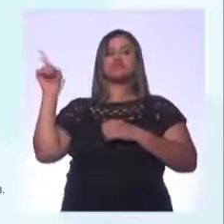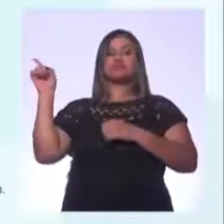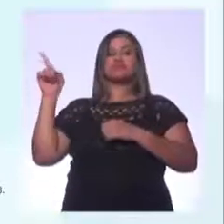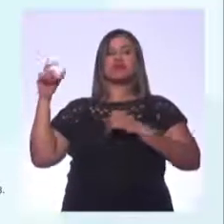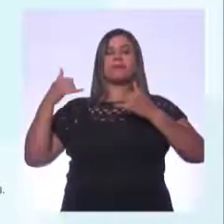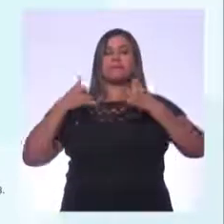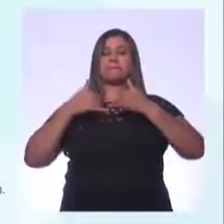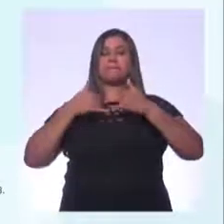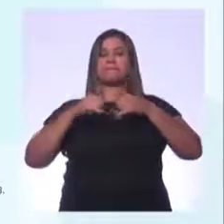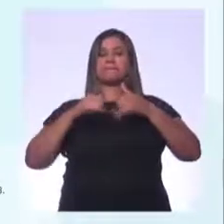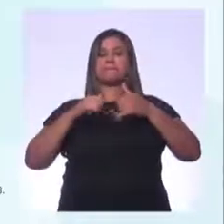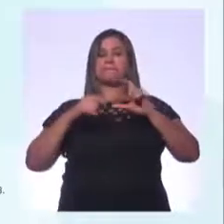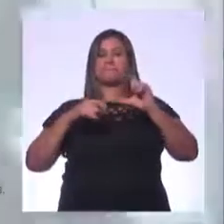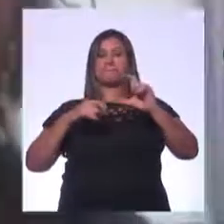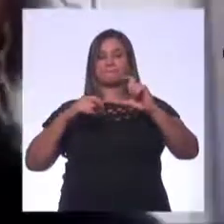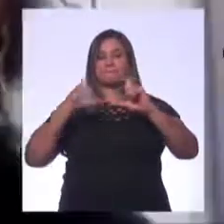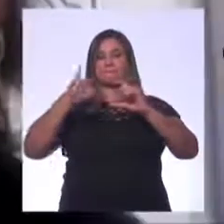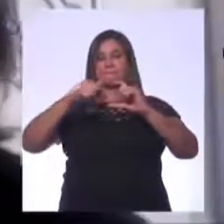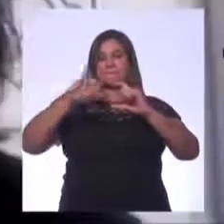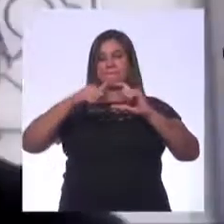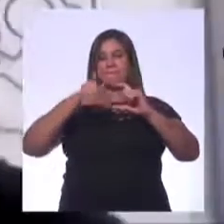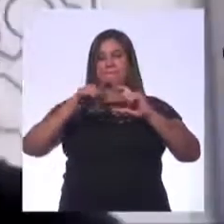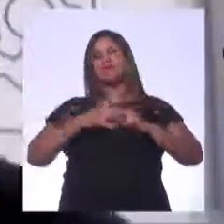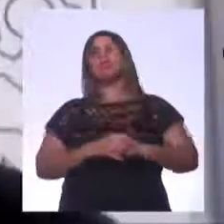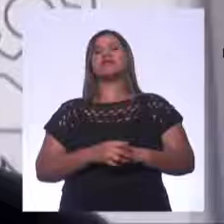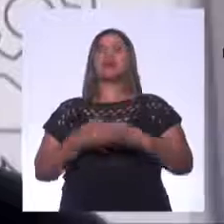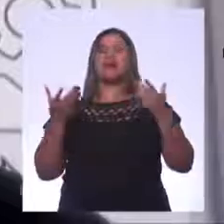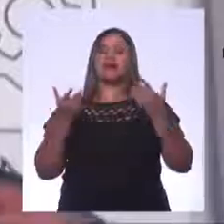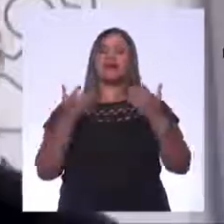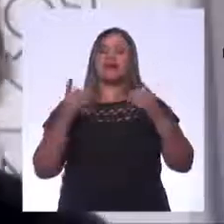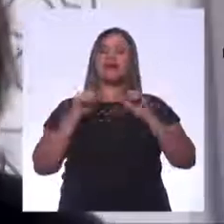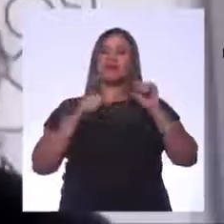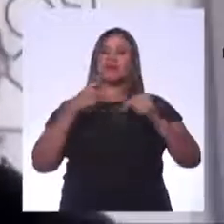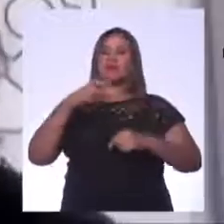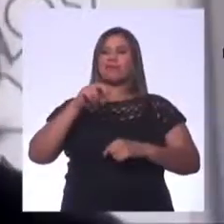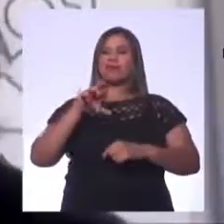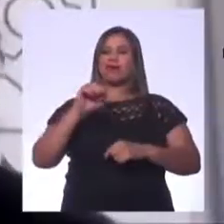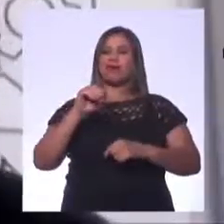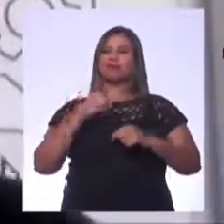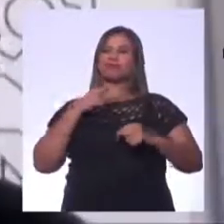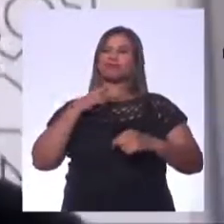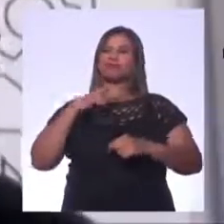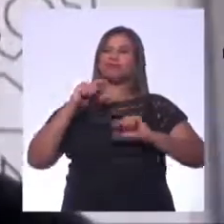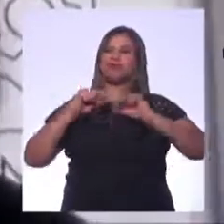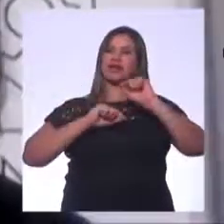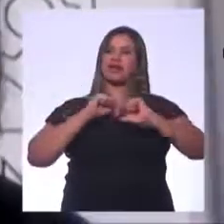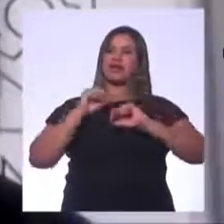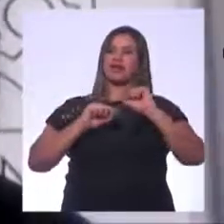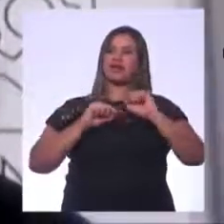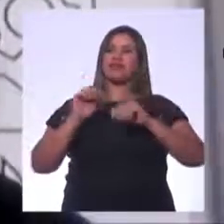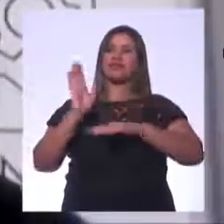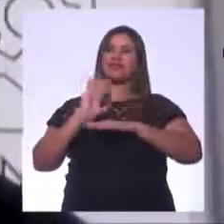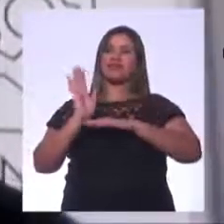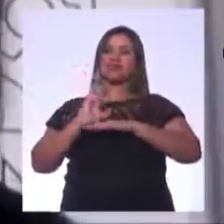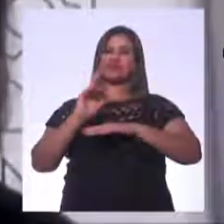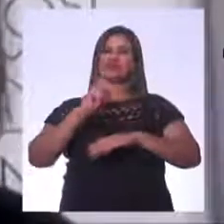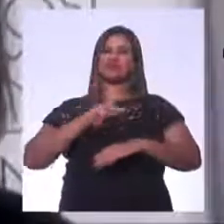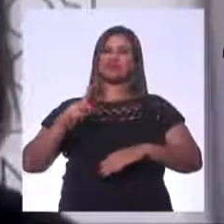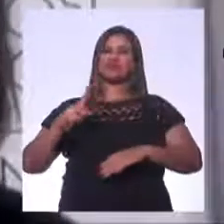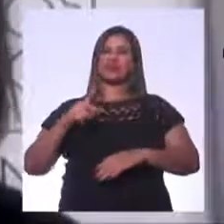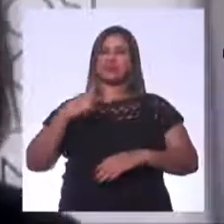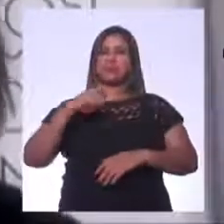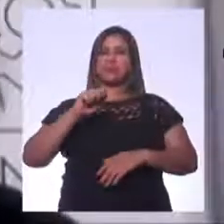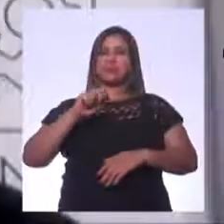professor Paulo, veio o momento mais aguardado, é a contribuição mais legal dessa aula, que é o vídeo em que o professor